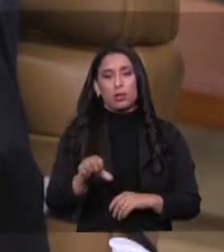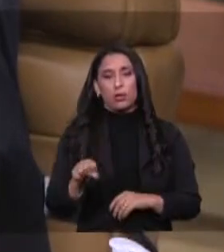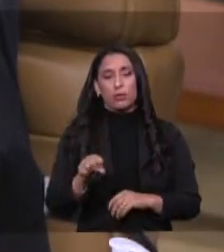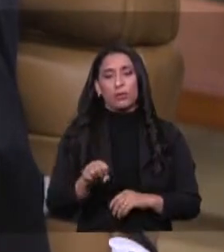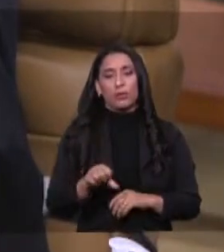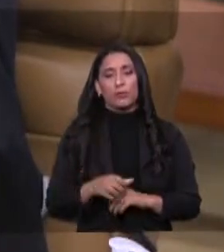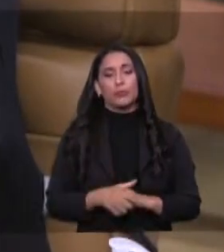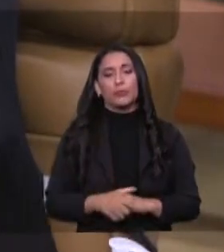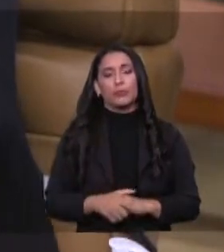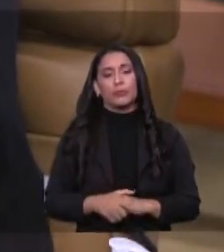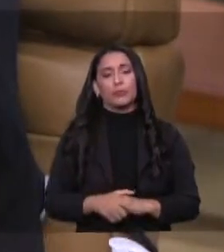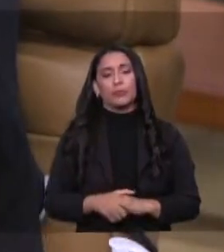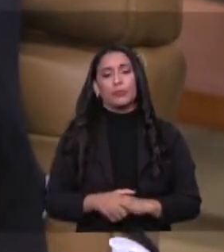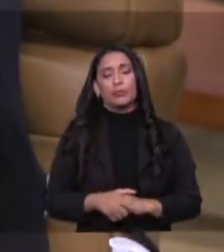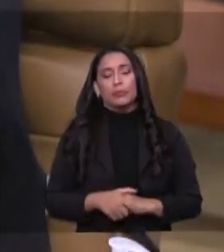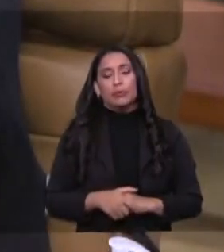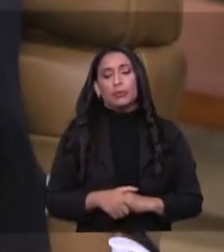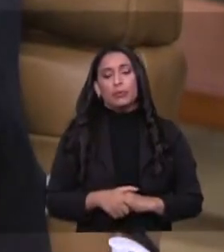população.